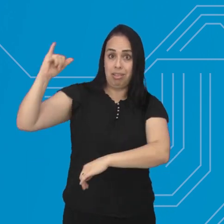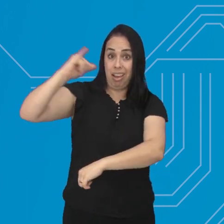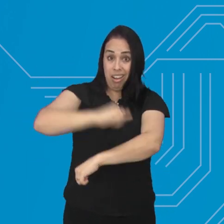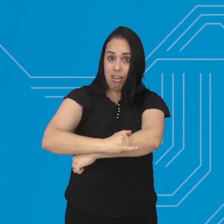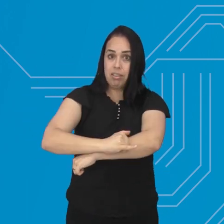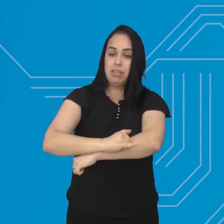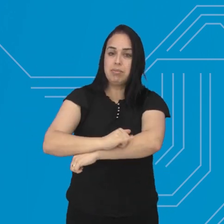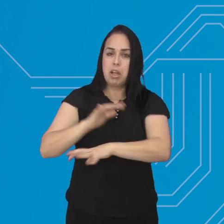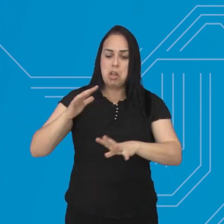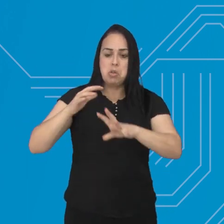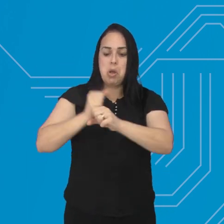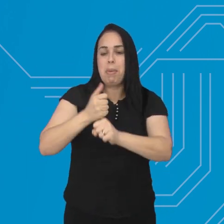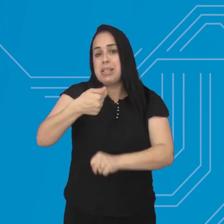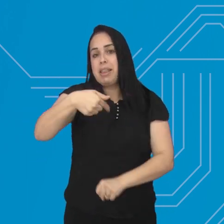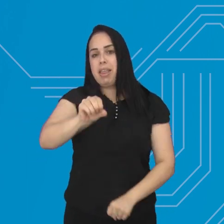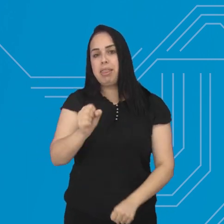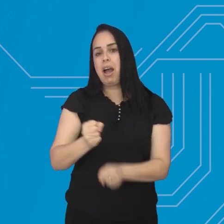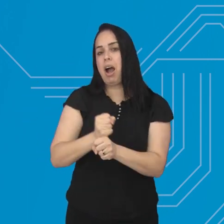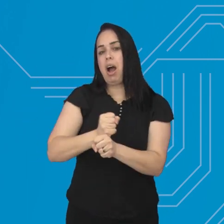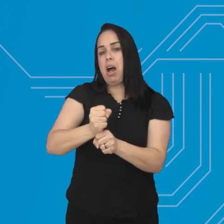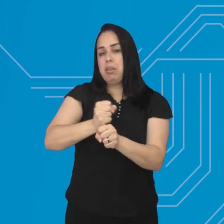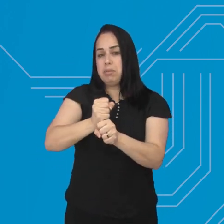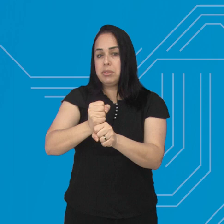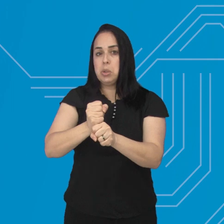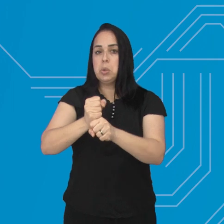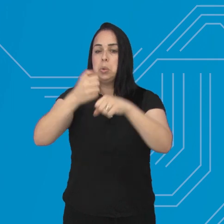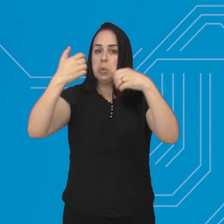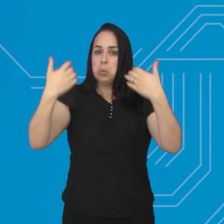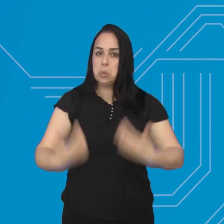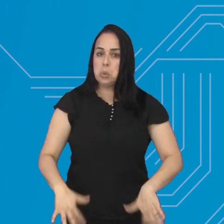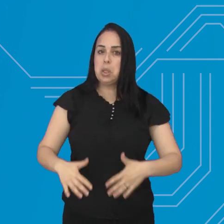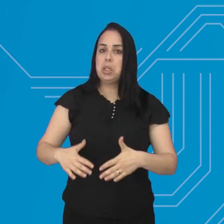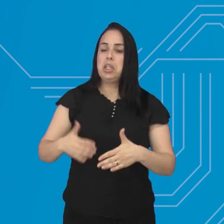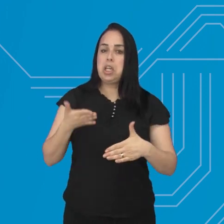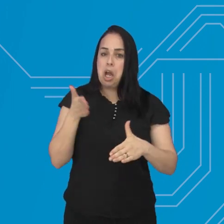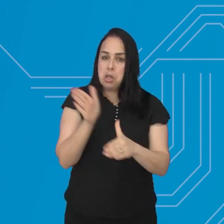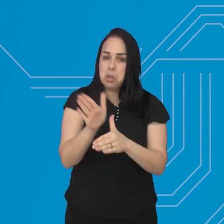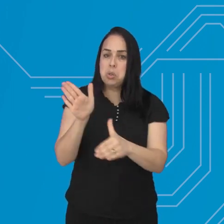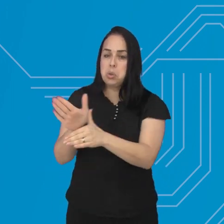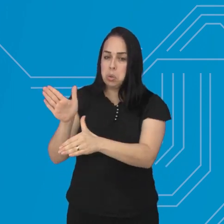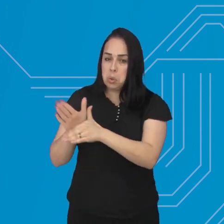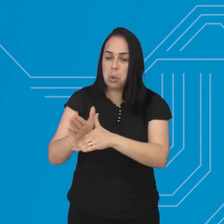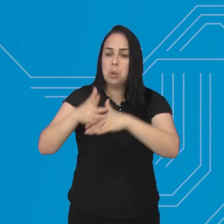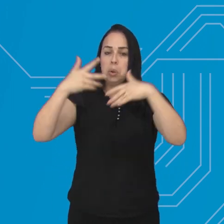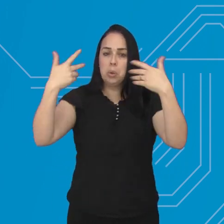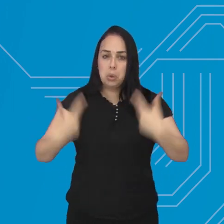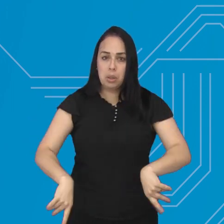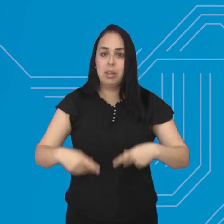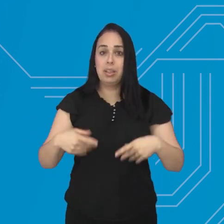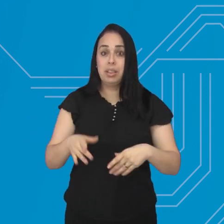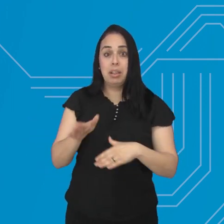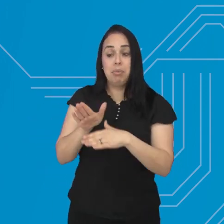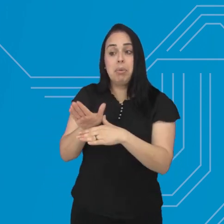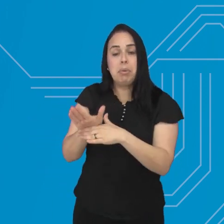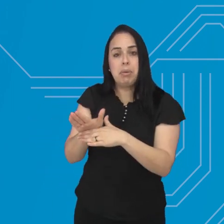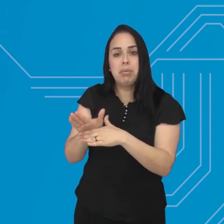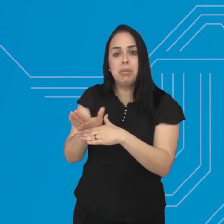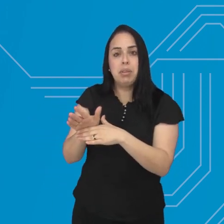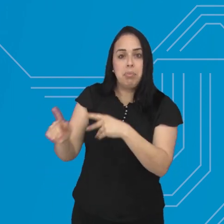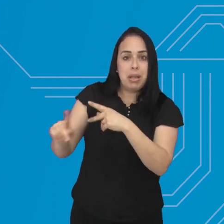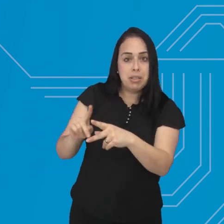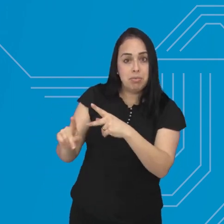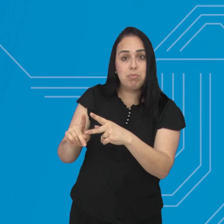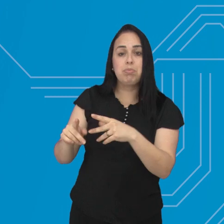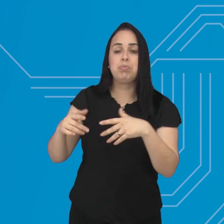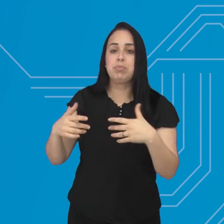Tecnologia Aeroespacial, completa 70 anos. E foram muitas as contribuições do Departamento do Comando da